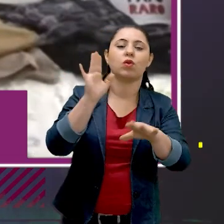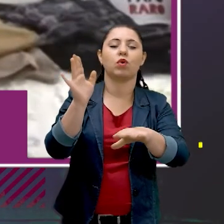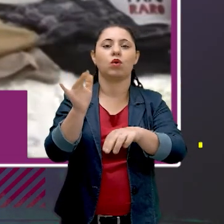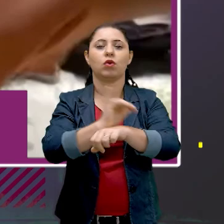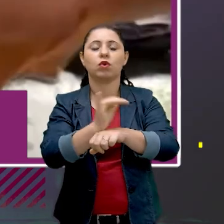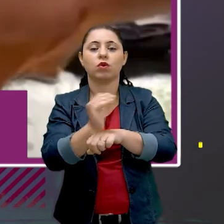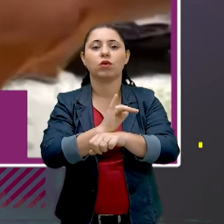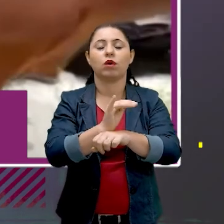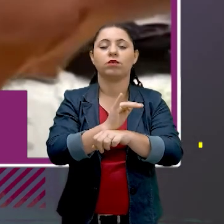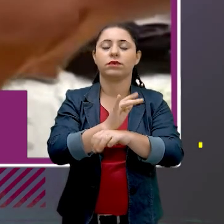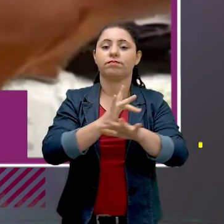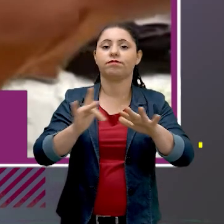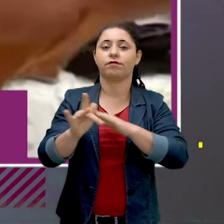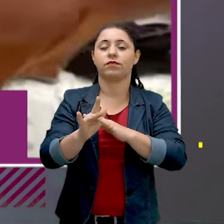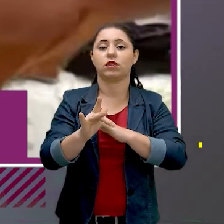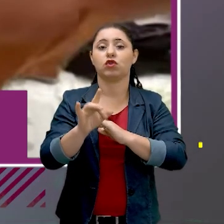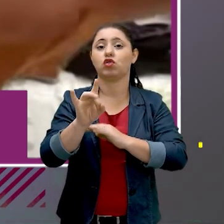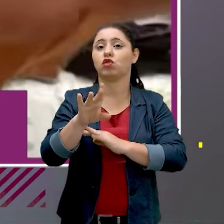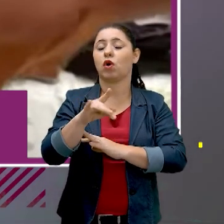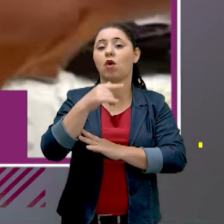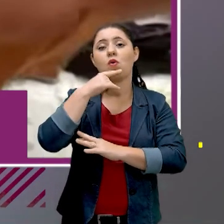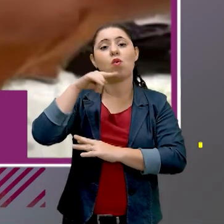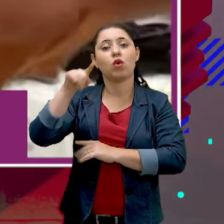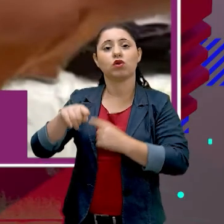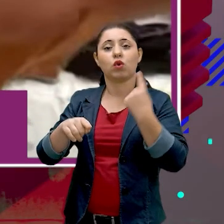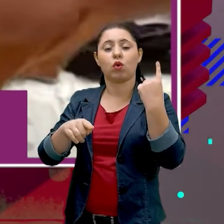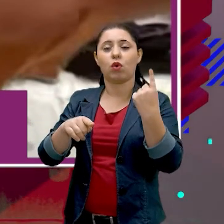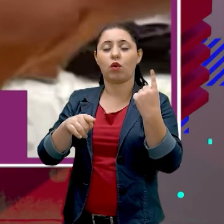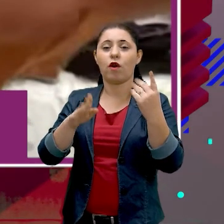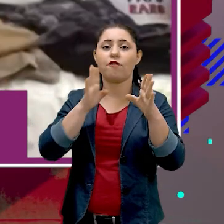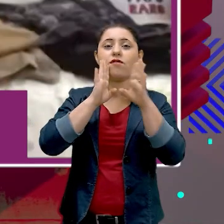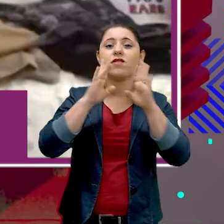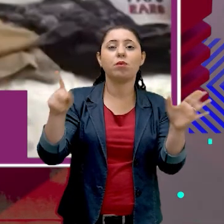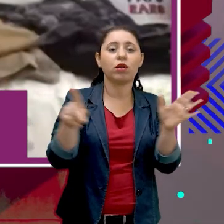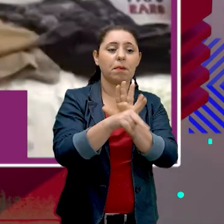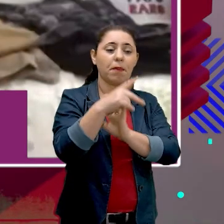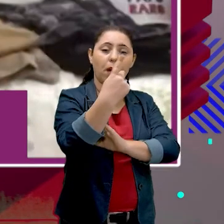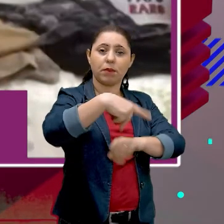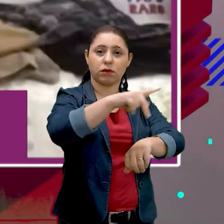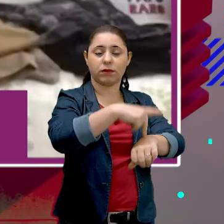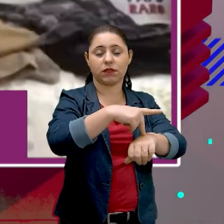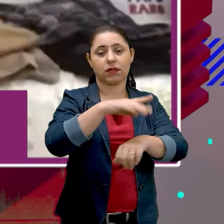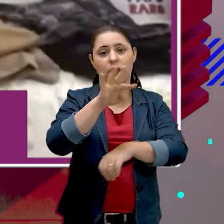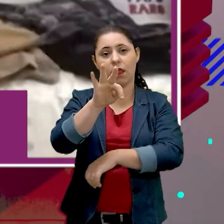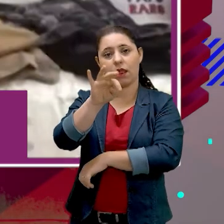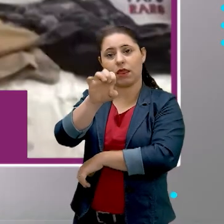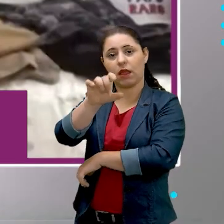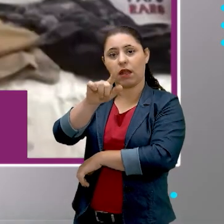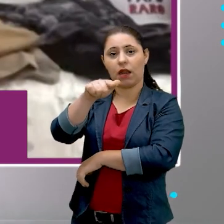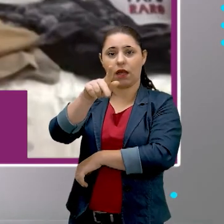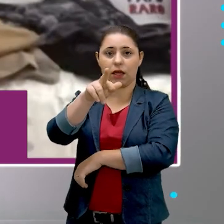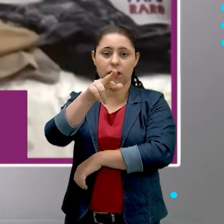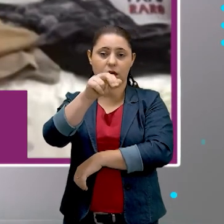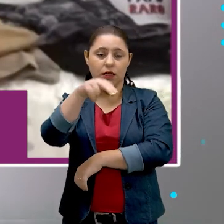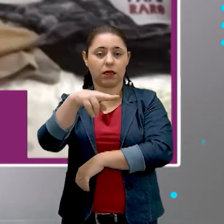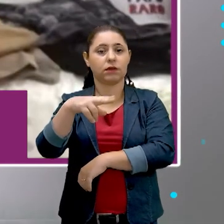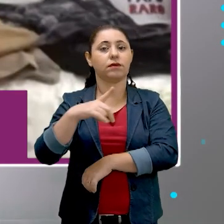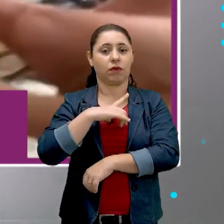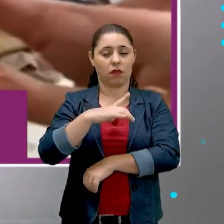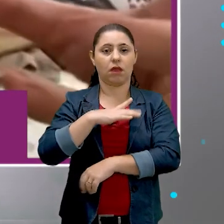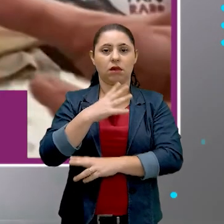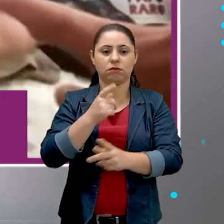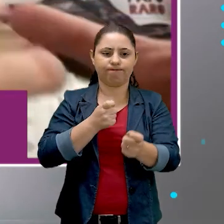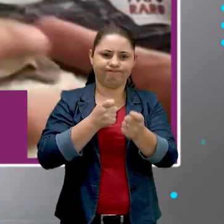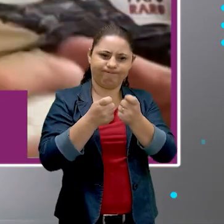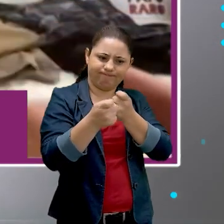Instagram, isso não funciona mais na Rússia. Só uma rede virtual deles lá, que é um Facebook deles lá, e o Telegram que funciona. Então, isso tudo é uma forma de